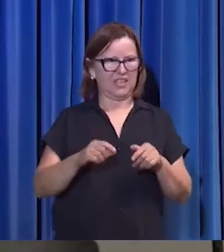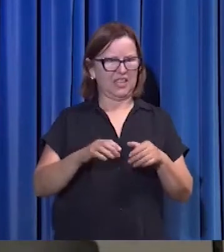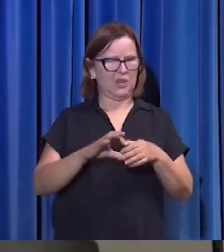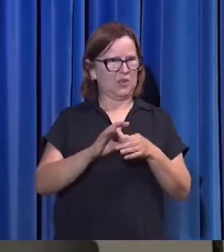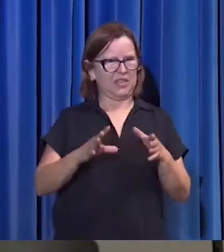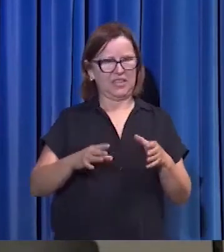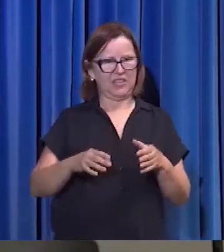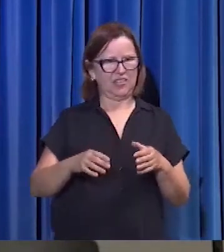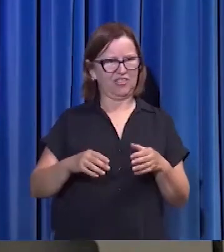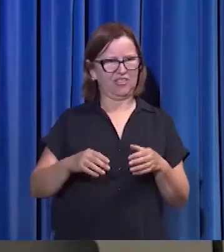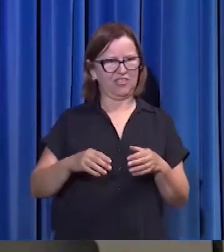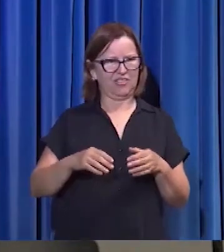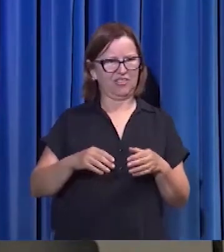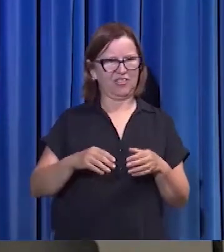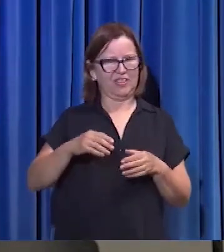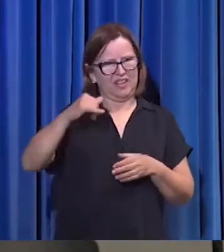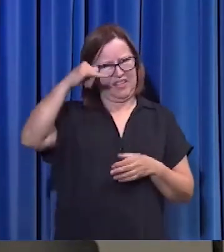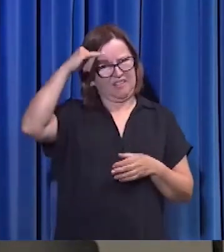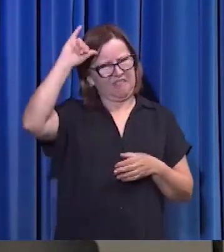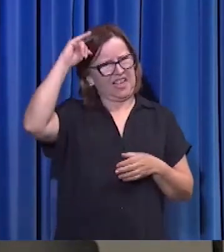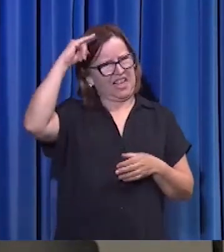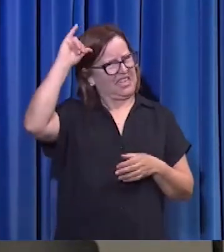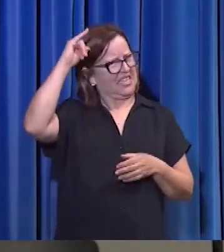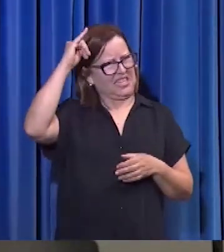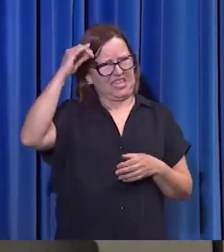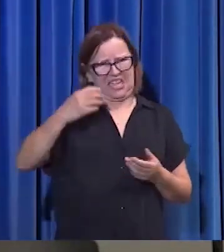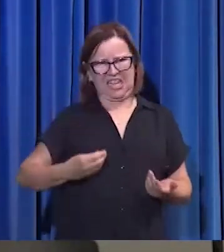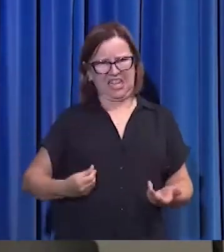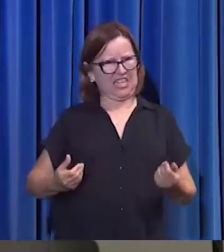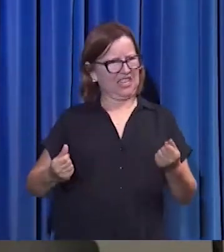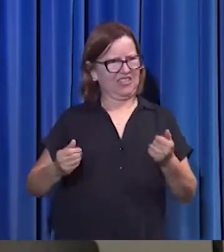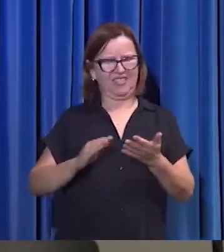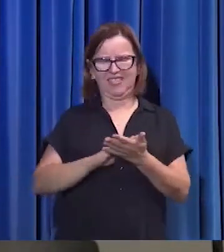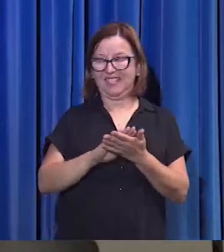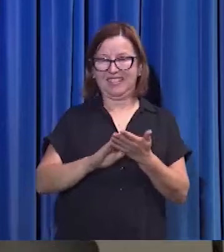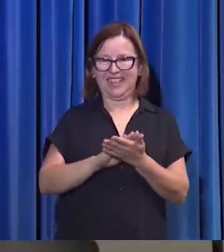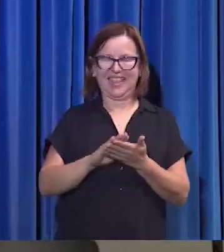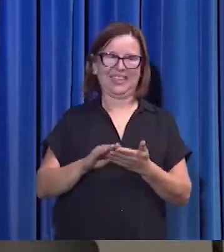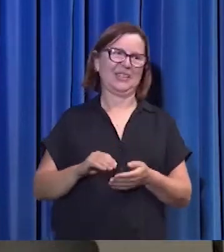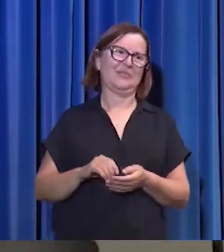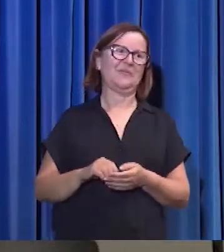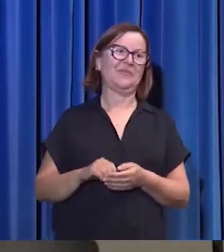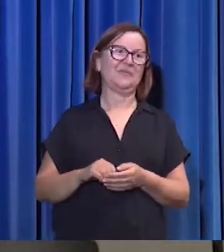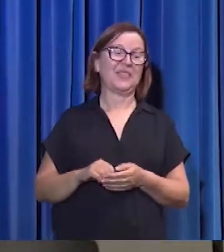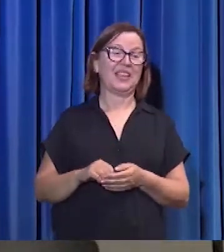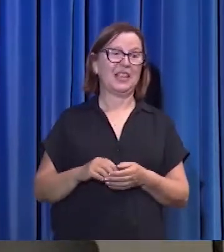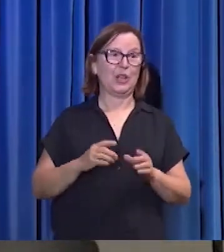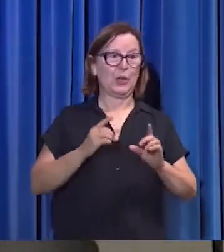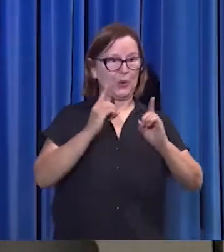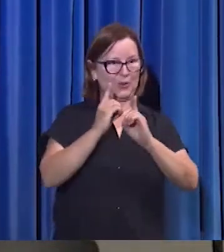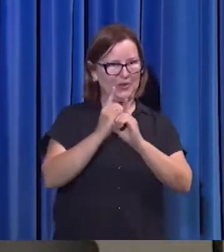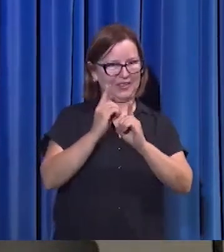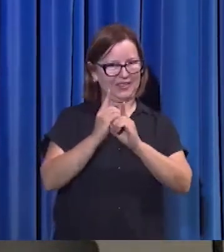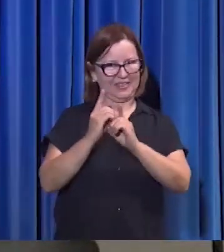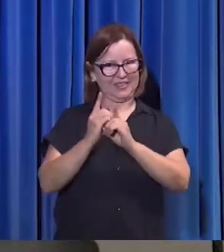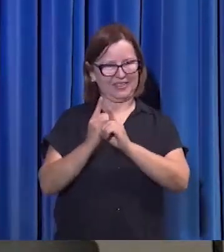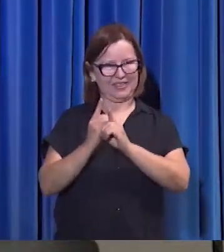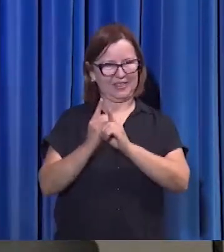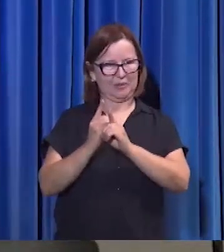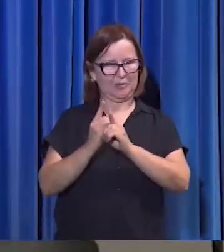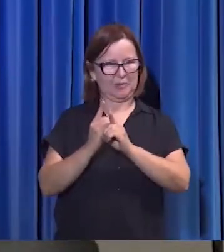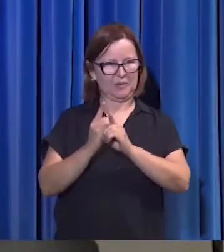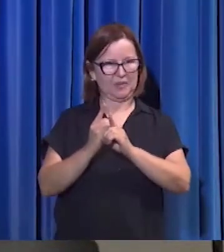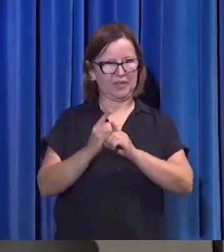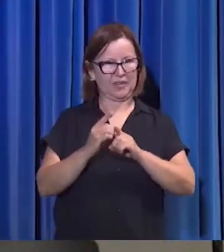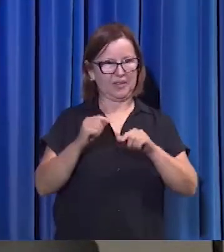Ele estava saindo do mundo e os discípulos iriam entrar num tempo de